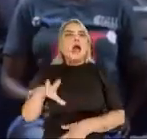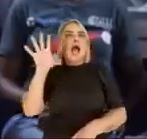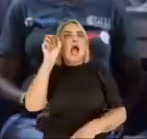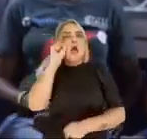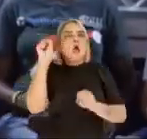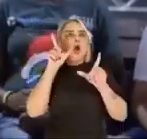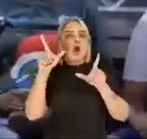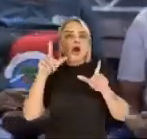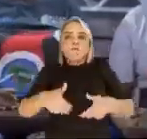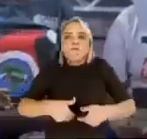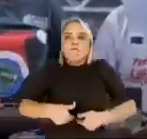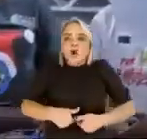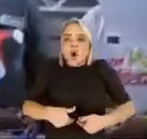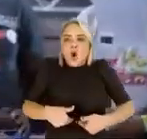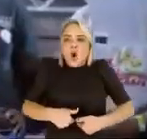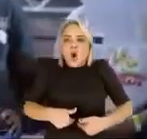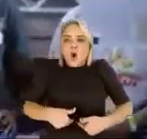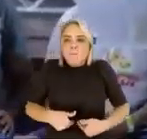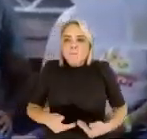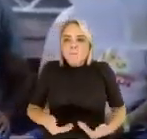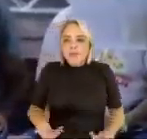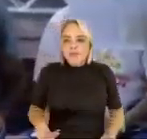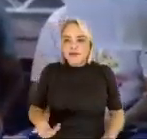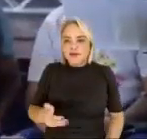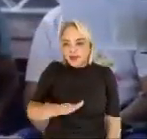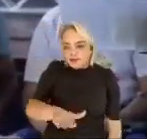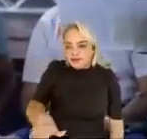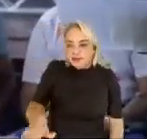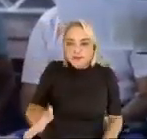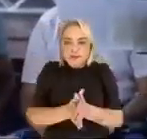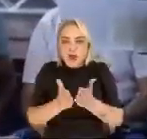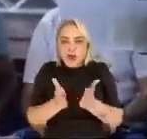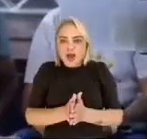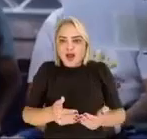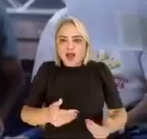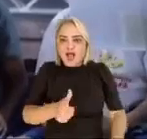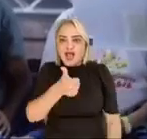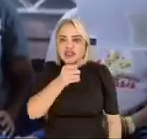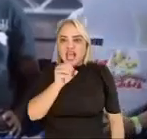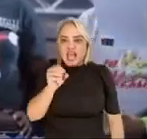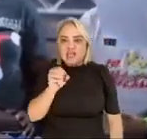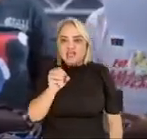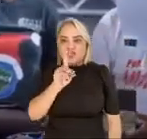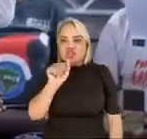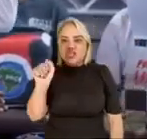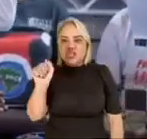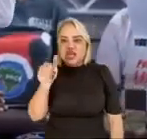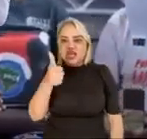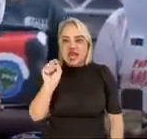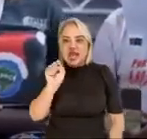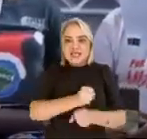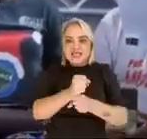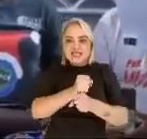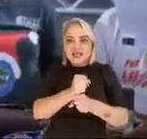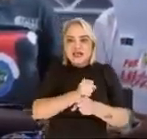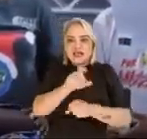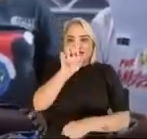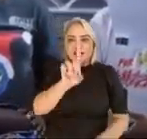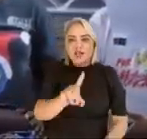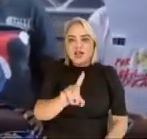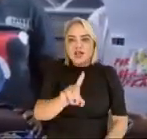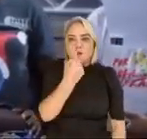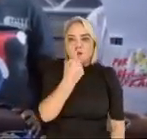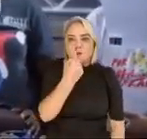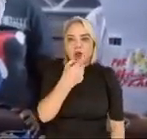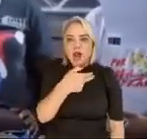gente que come 10 por dia, e as crianças pobres passam 10 dias ou 10 anos sem ter direito a comer uma coisa